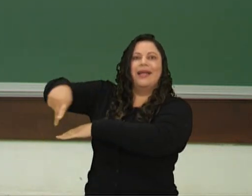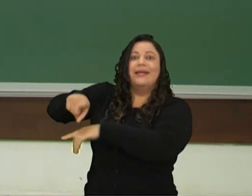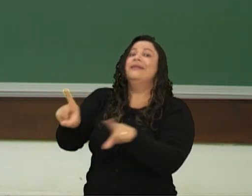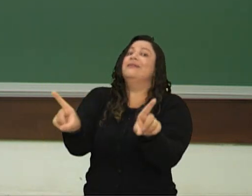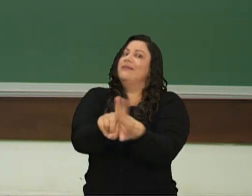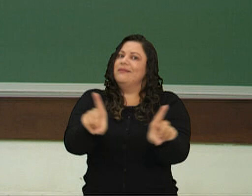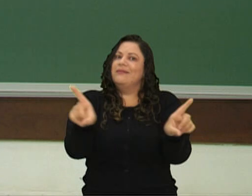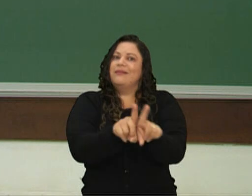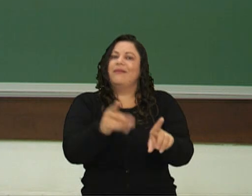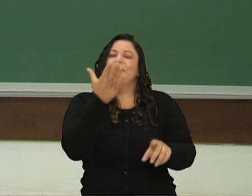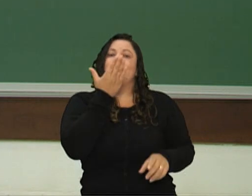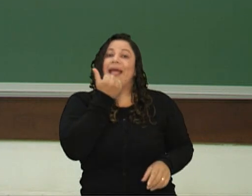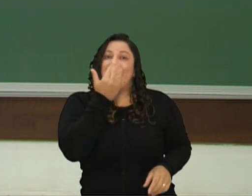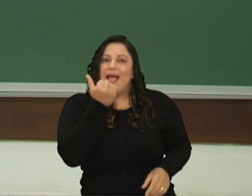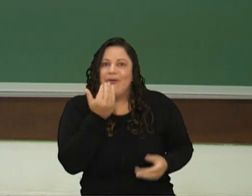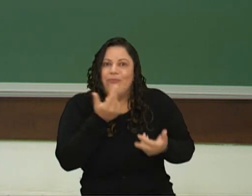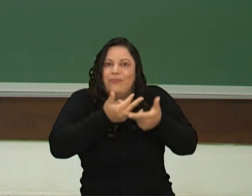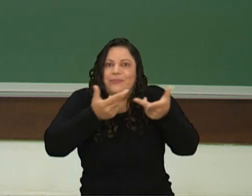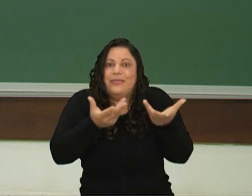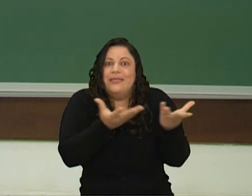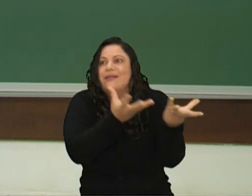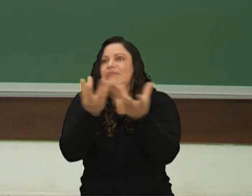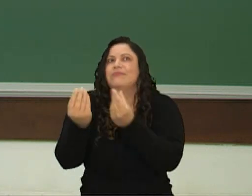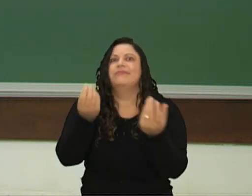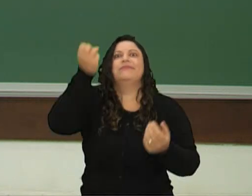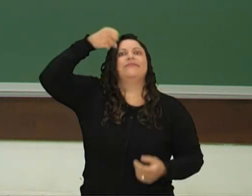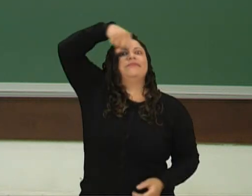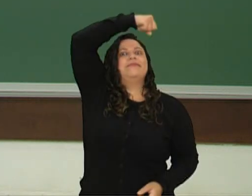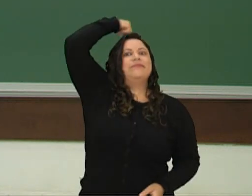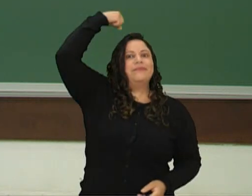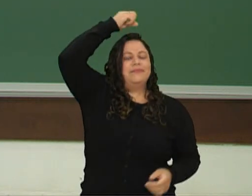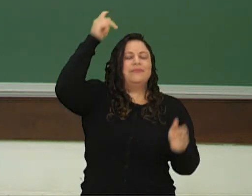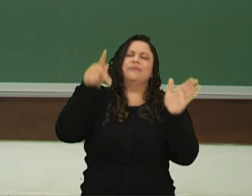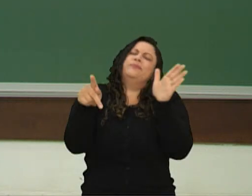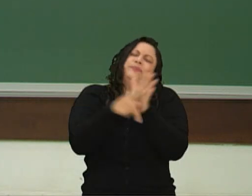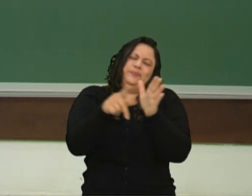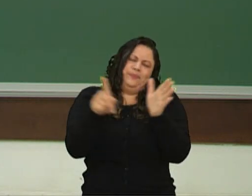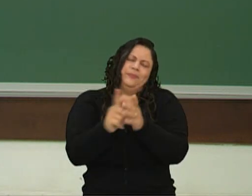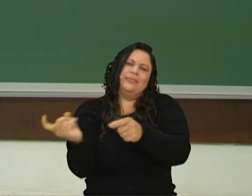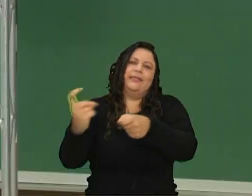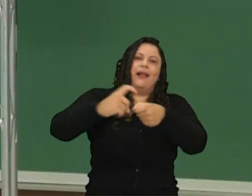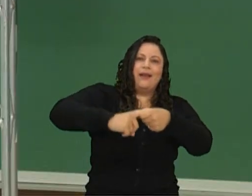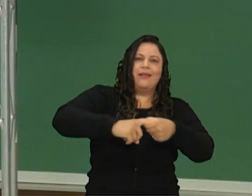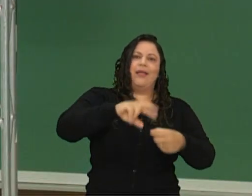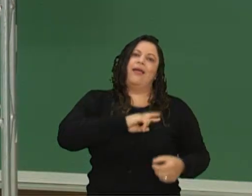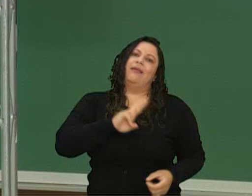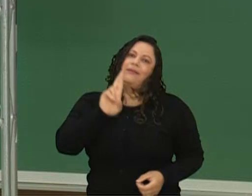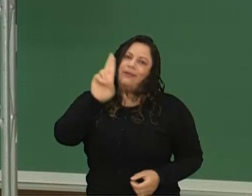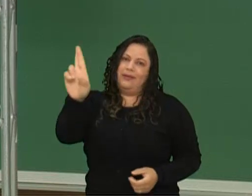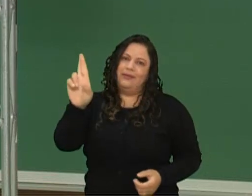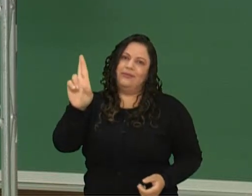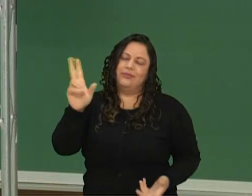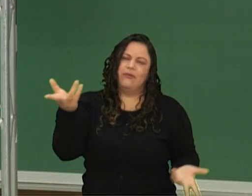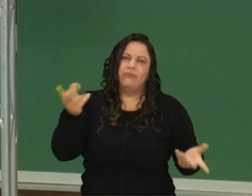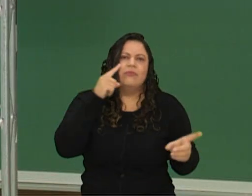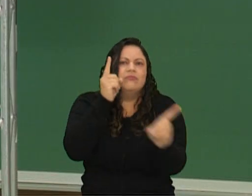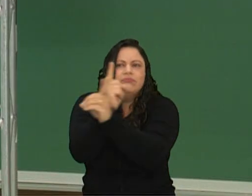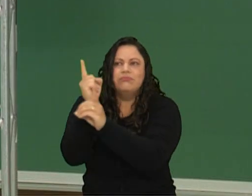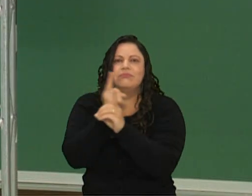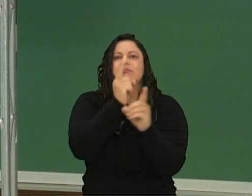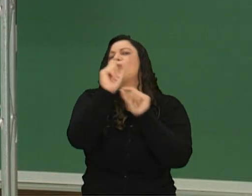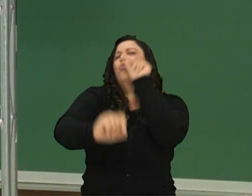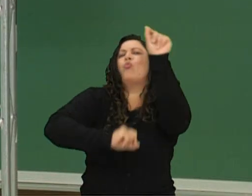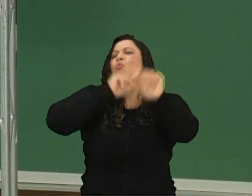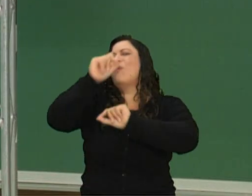Muitos deles considerados sagrados, até porque tem a ver com a sua religiosidade. Vamos descobrir quais são esses alimentos